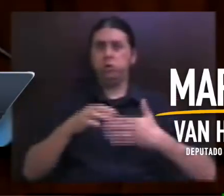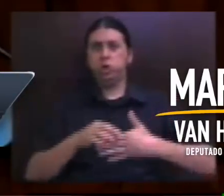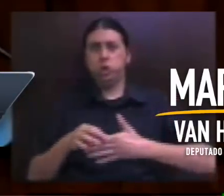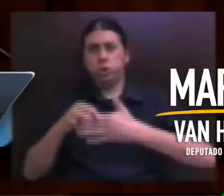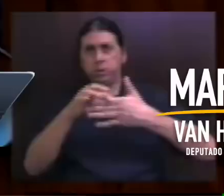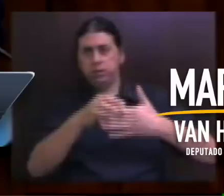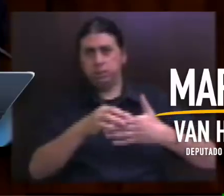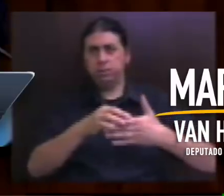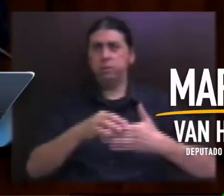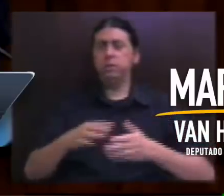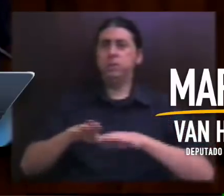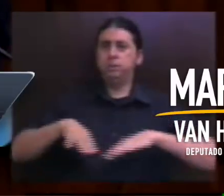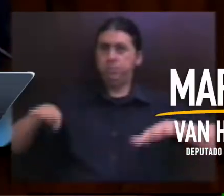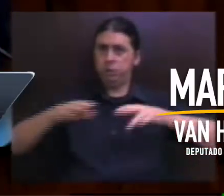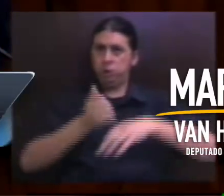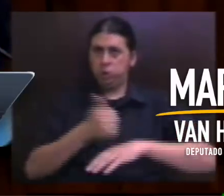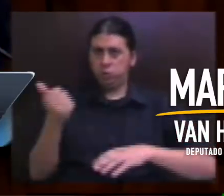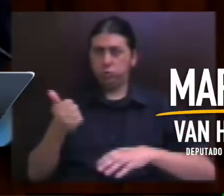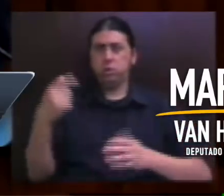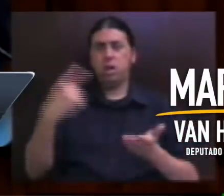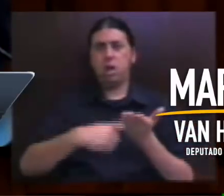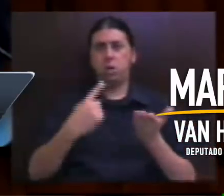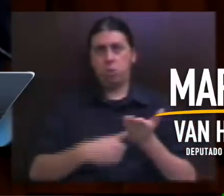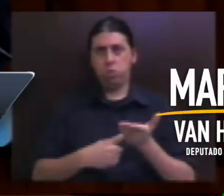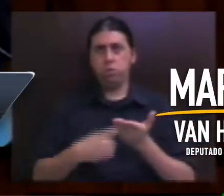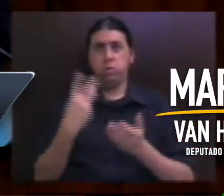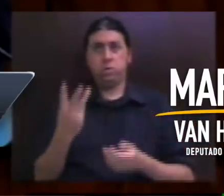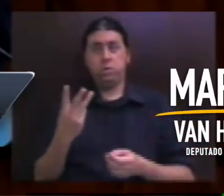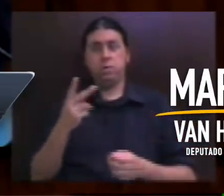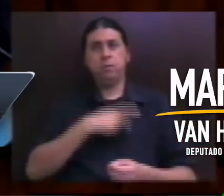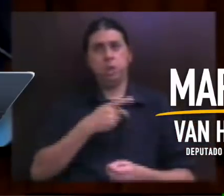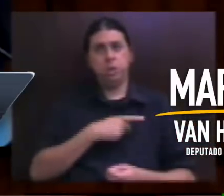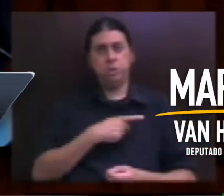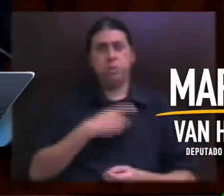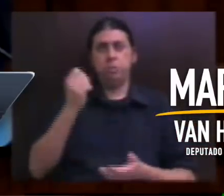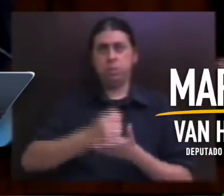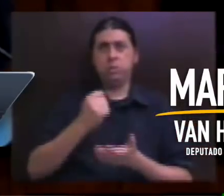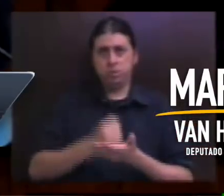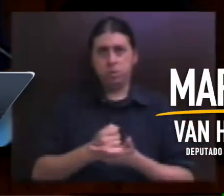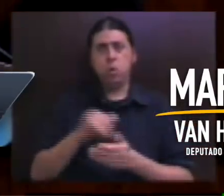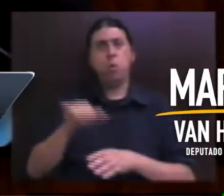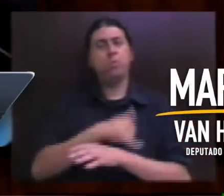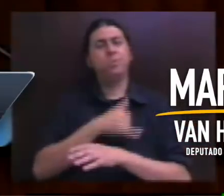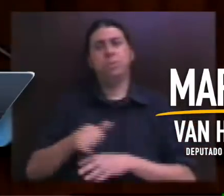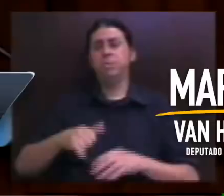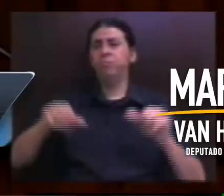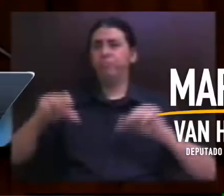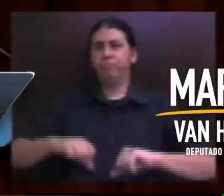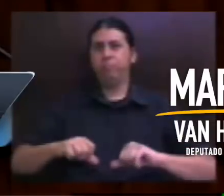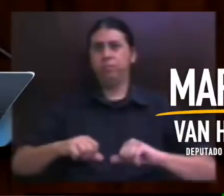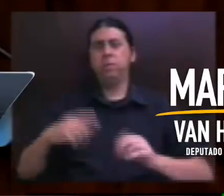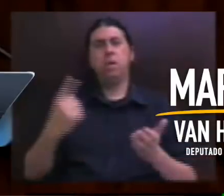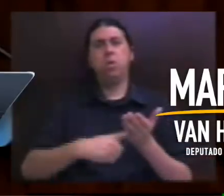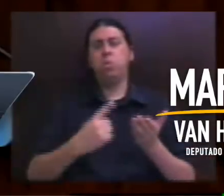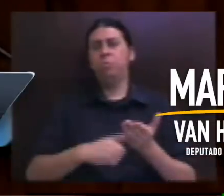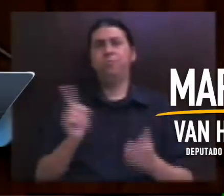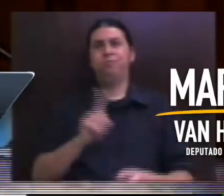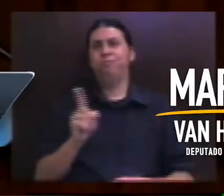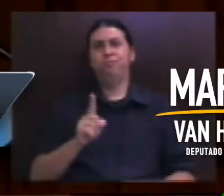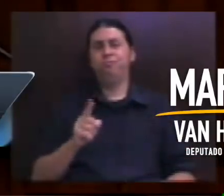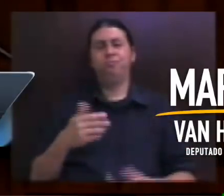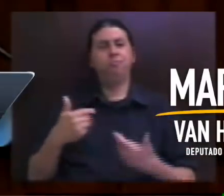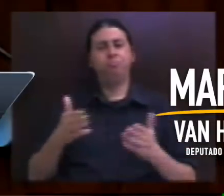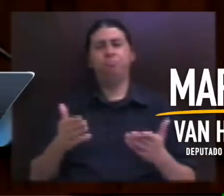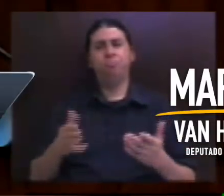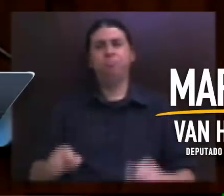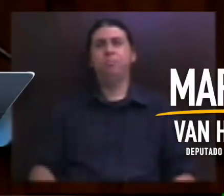acordo, porque diz o regimento, se há três partidos não querendo dar acordo para a publicação, ela não ocorre. Não deram acordo, deputado Thiago